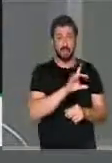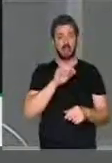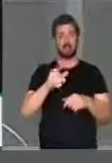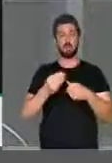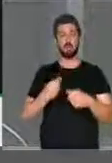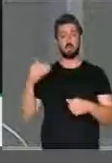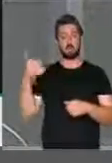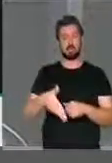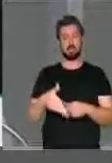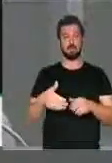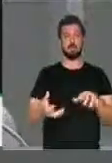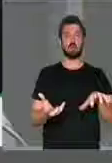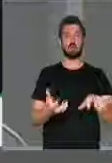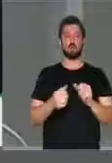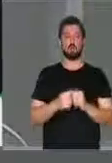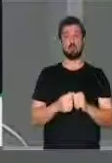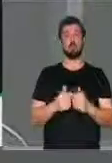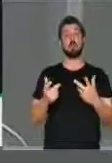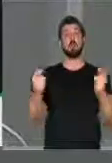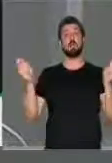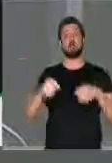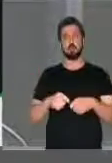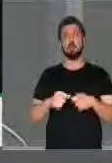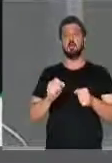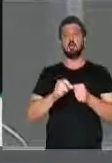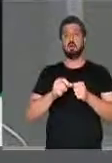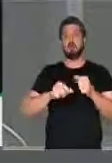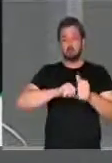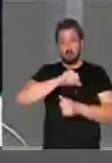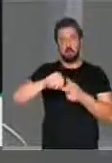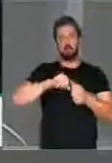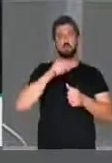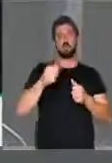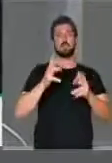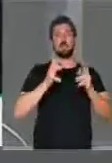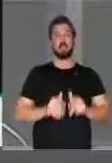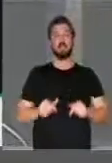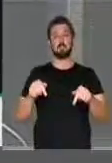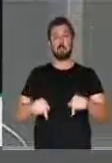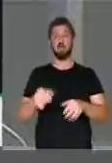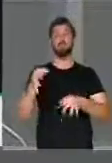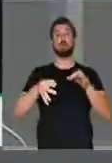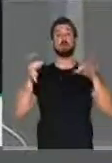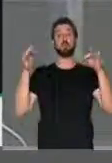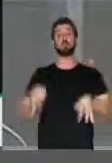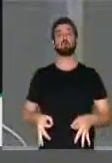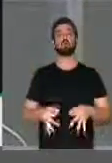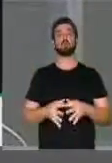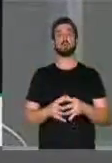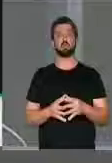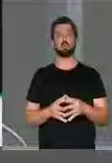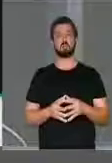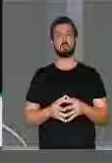dentro desse parlamento e que possa fazer um processo de renovação de julgamento justo.